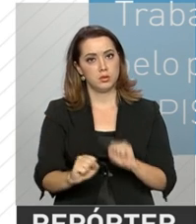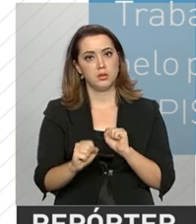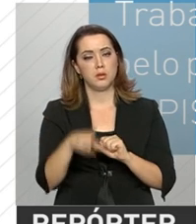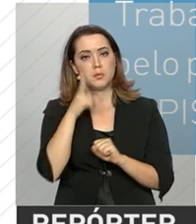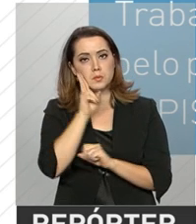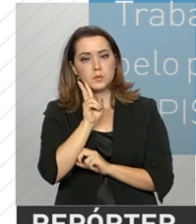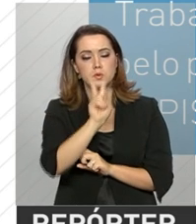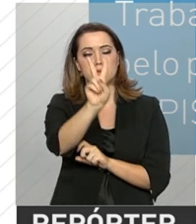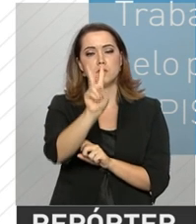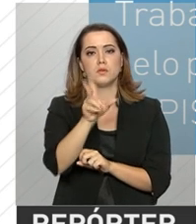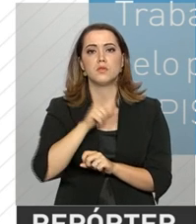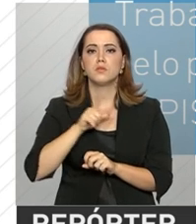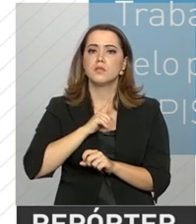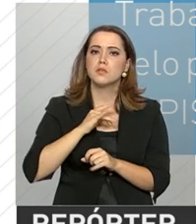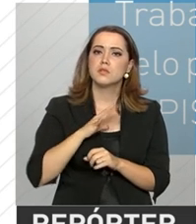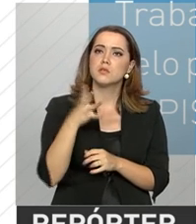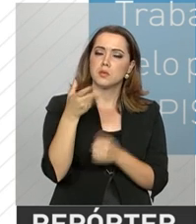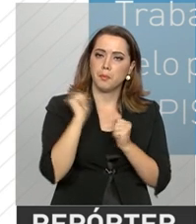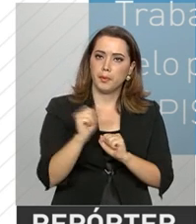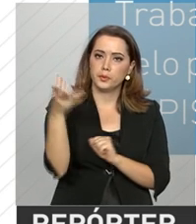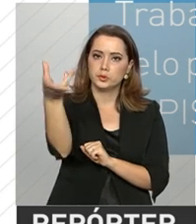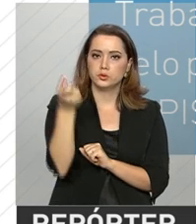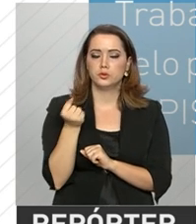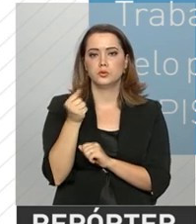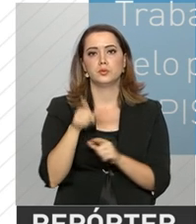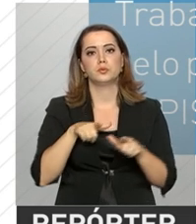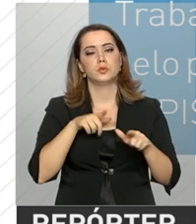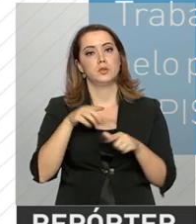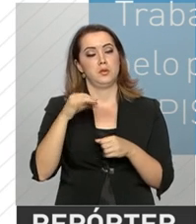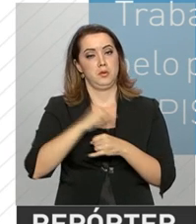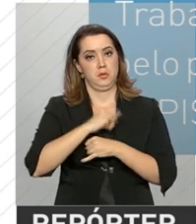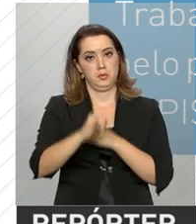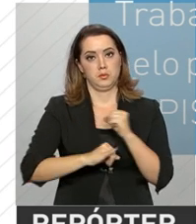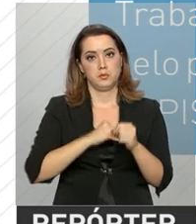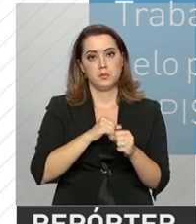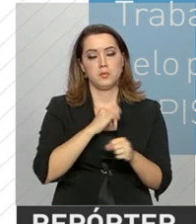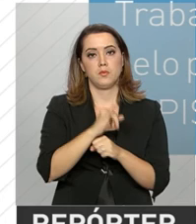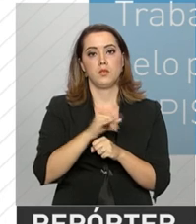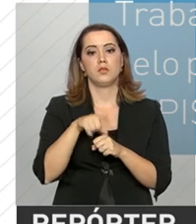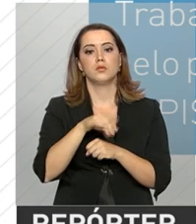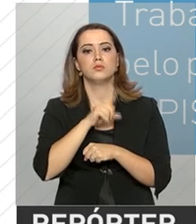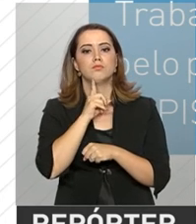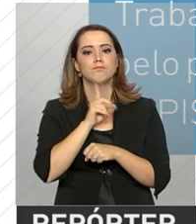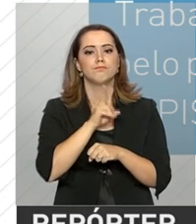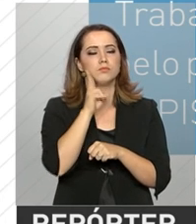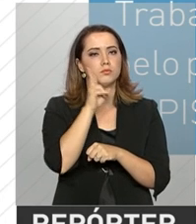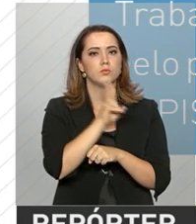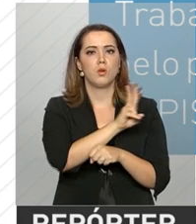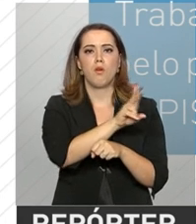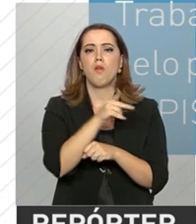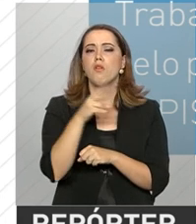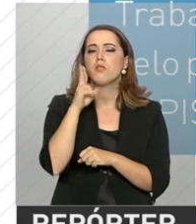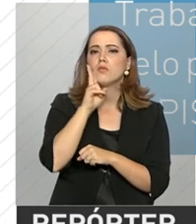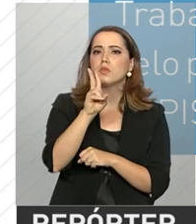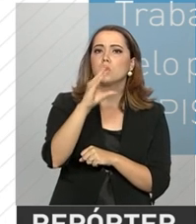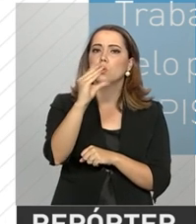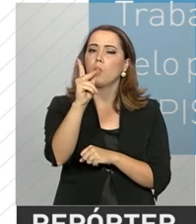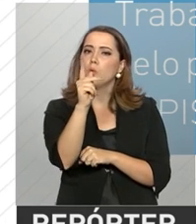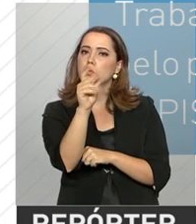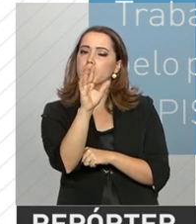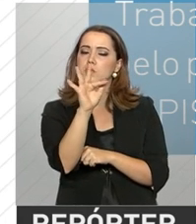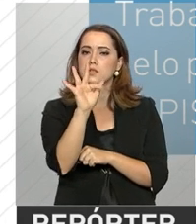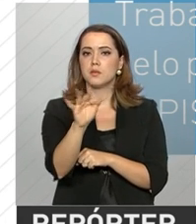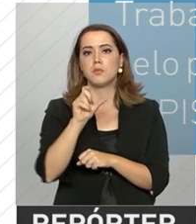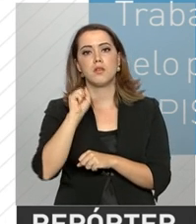se têm direito ao abono salarial pelo site do ministério do trabalho utilizando o cpf ou o pis pasep e